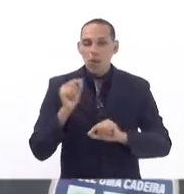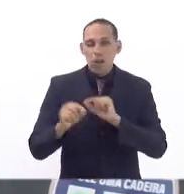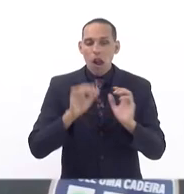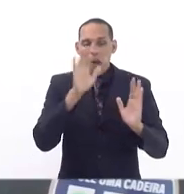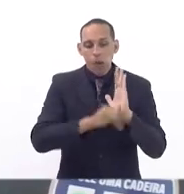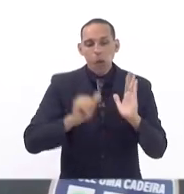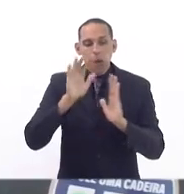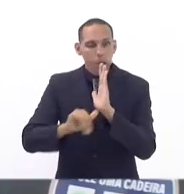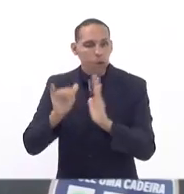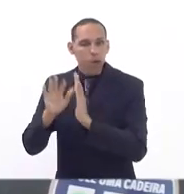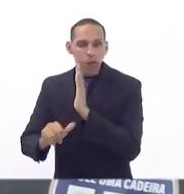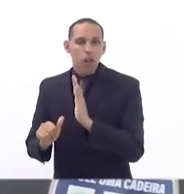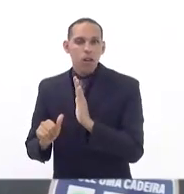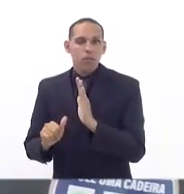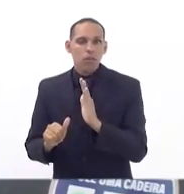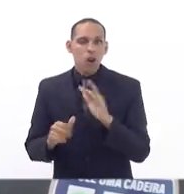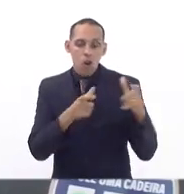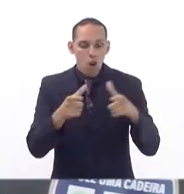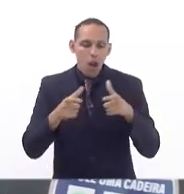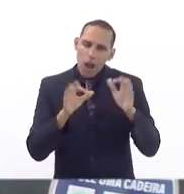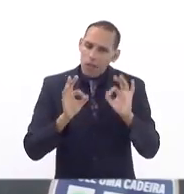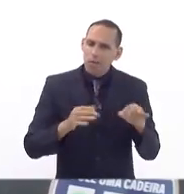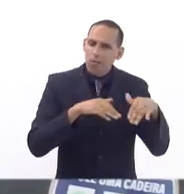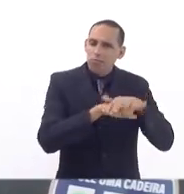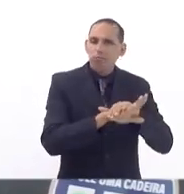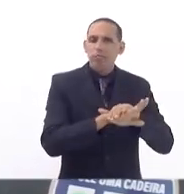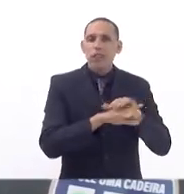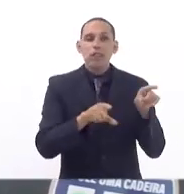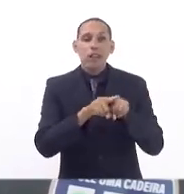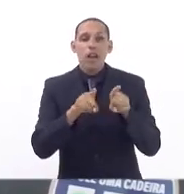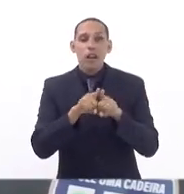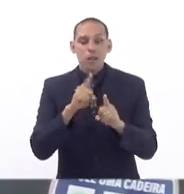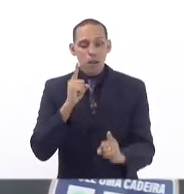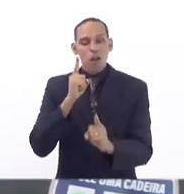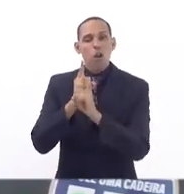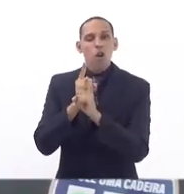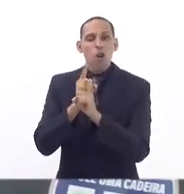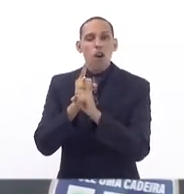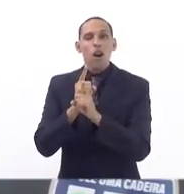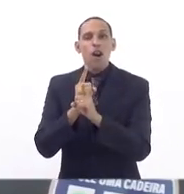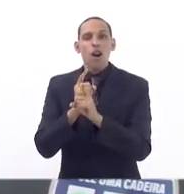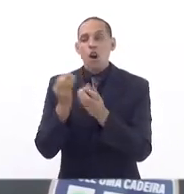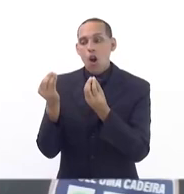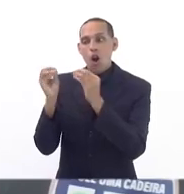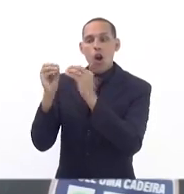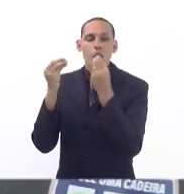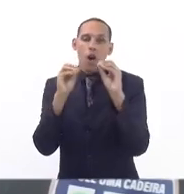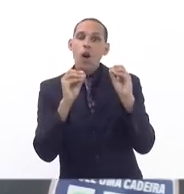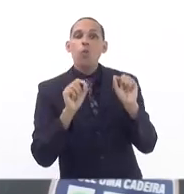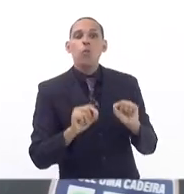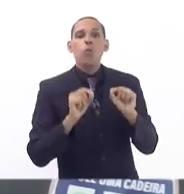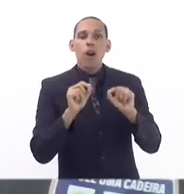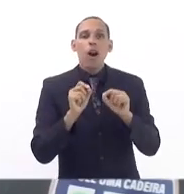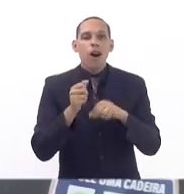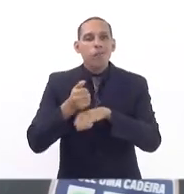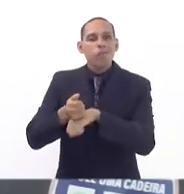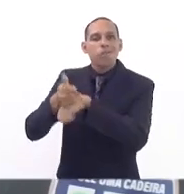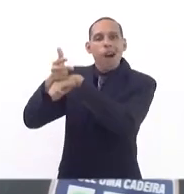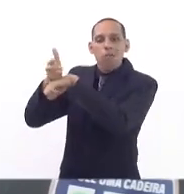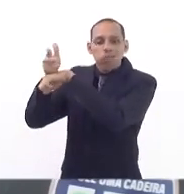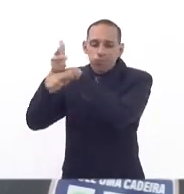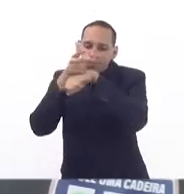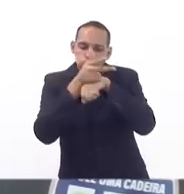desses desses maquinários e dessa fiação localizar é câmeras dentro é da do o